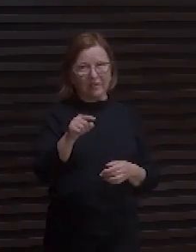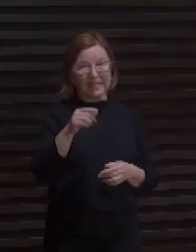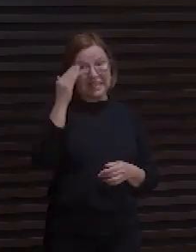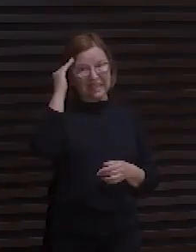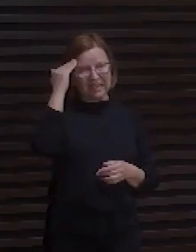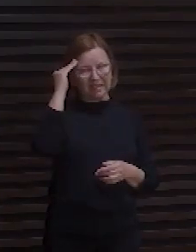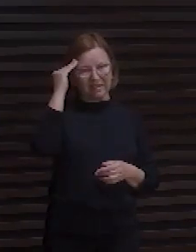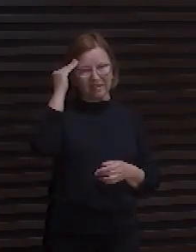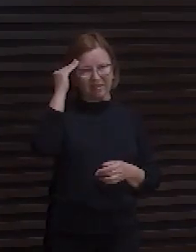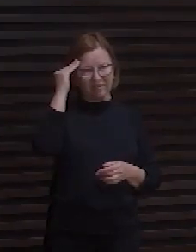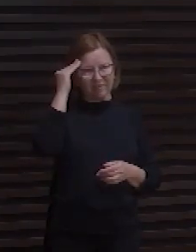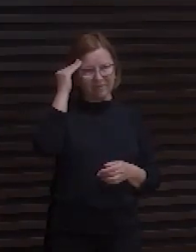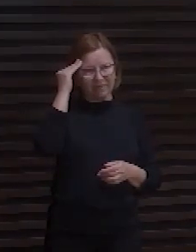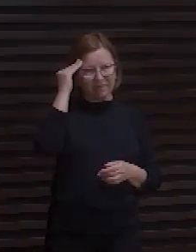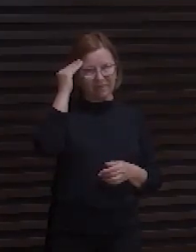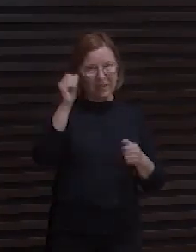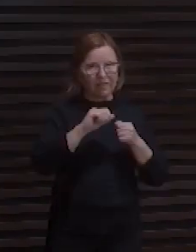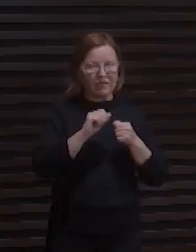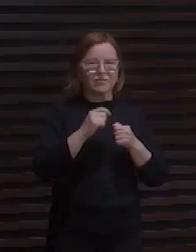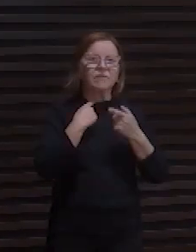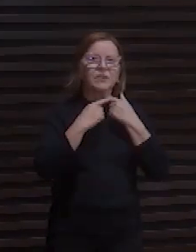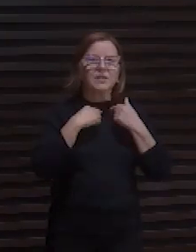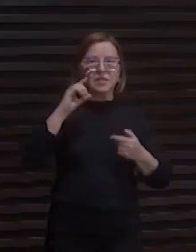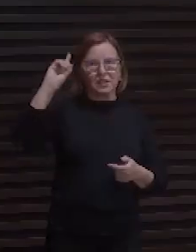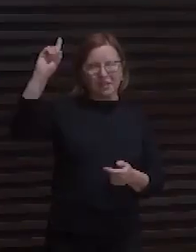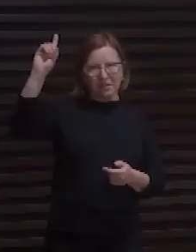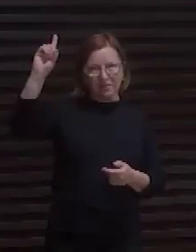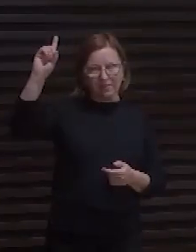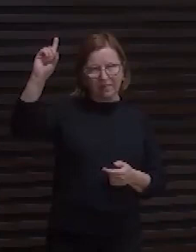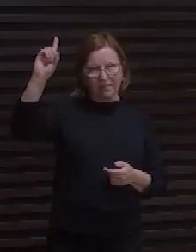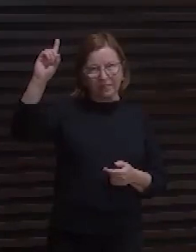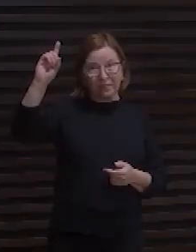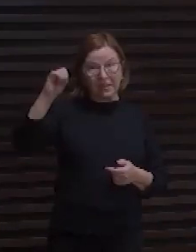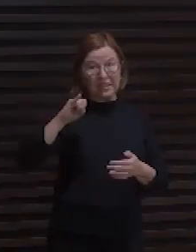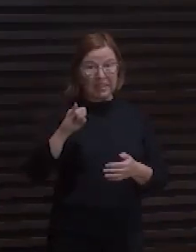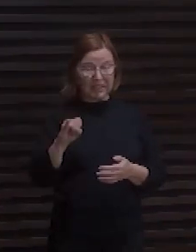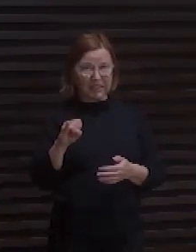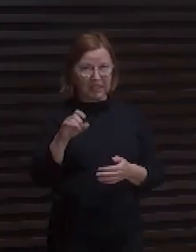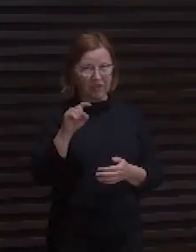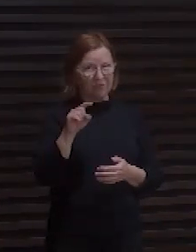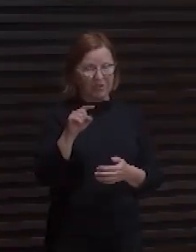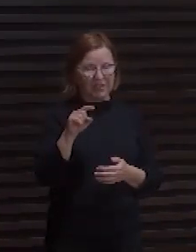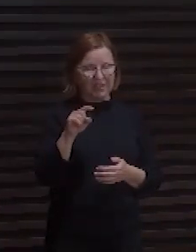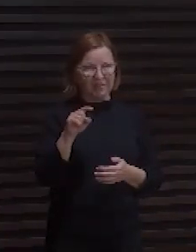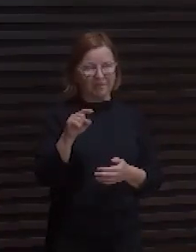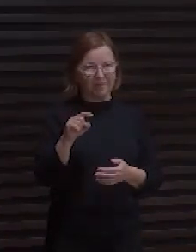entende por fazer a vontade de Deus, se no fundo você não está